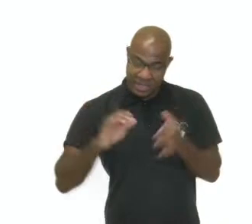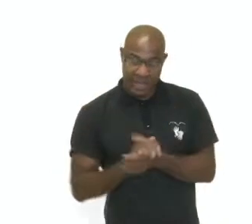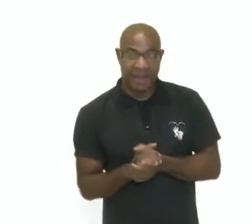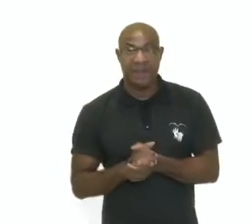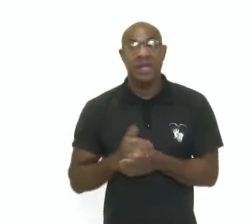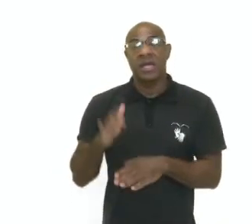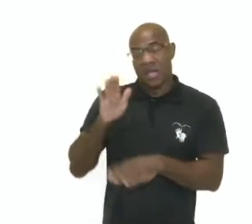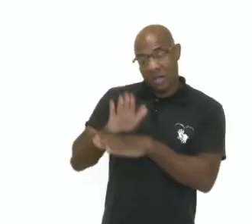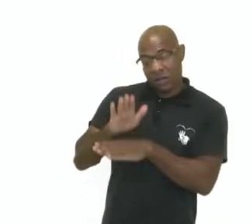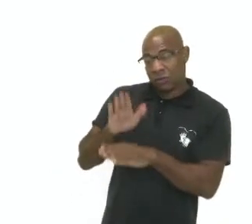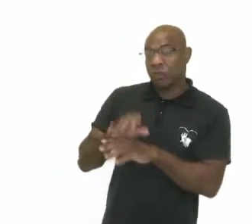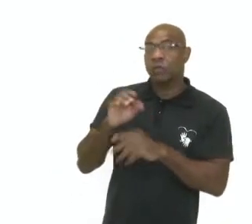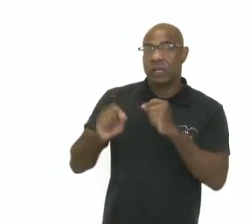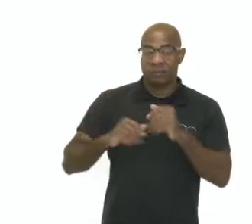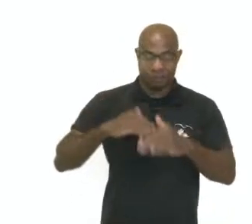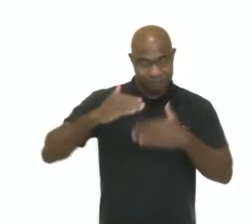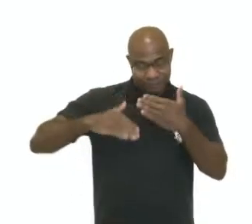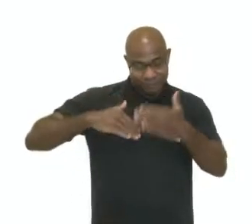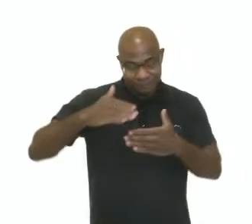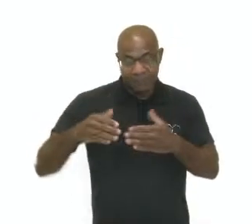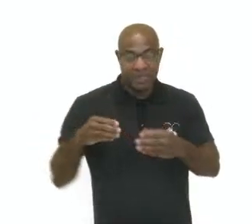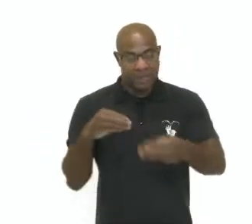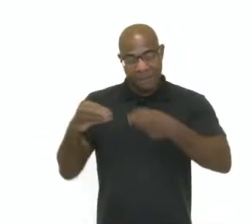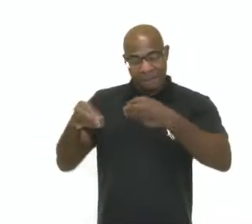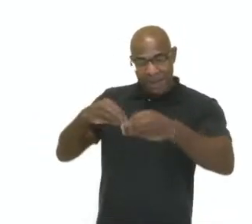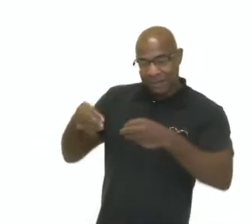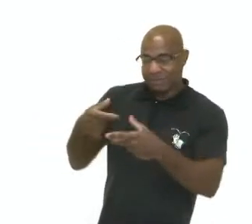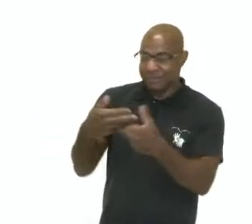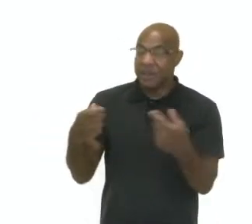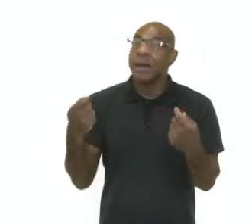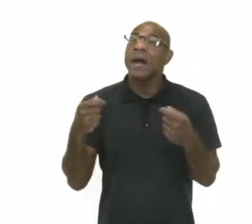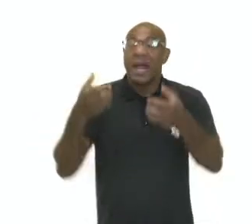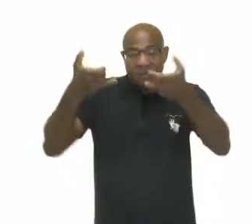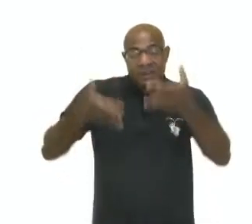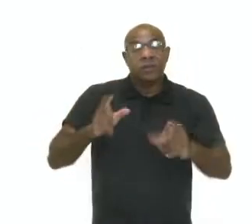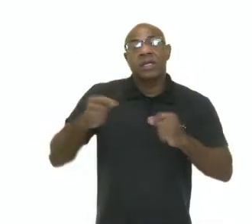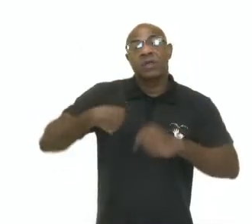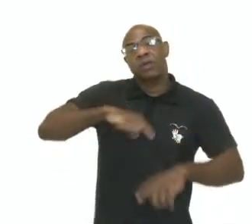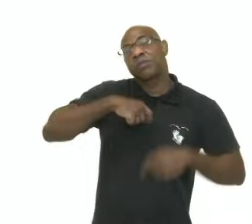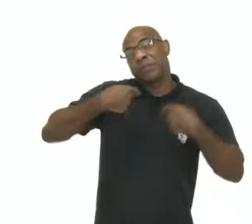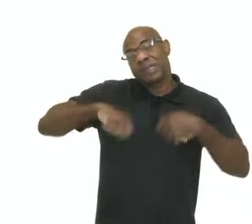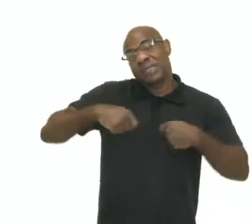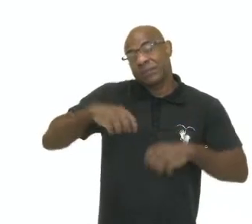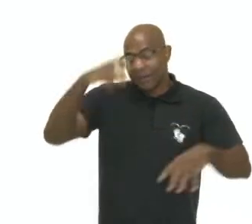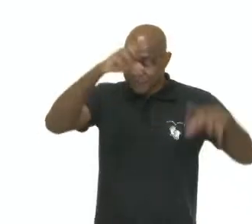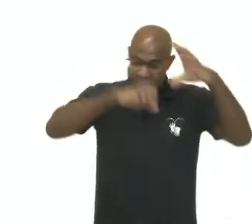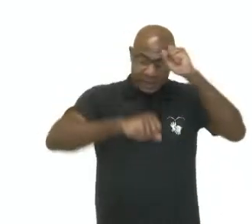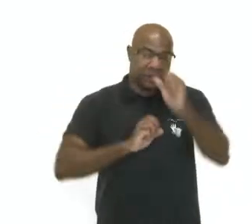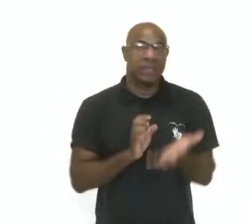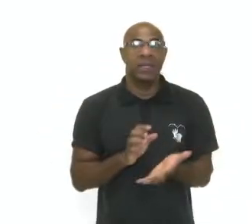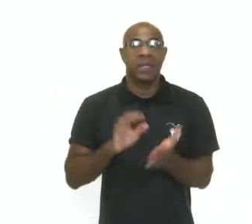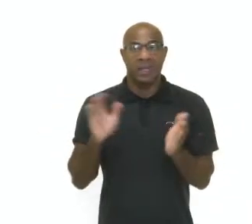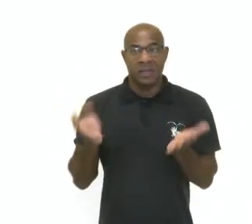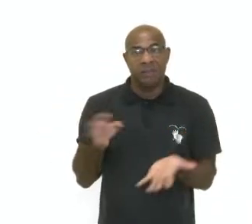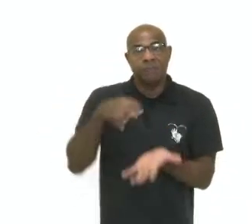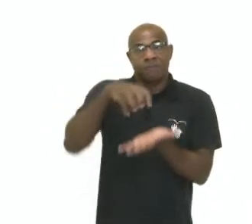Agostina Bessada, fala sobre o que podemos aprender sobre sustentabilidade com a pandemia. Abre